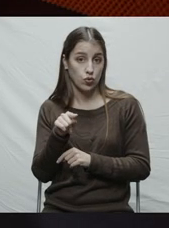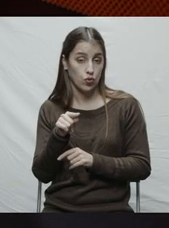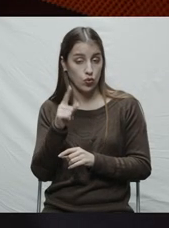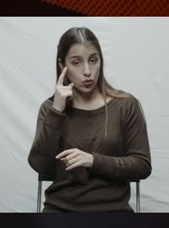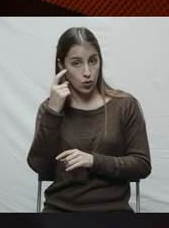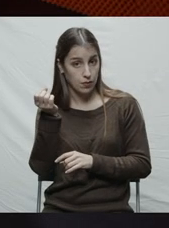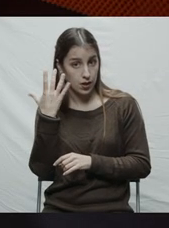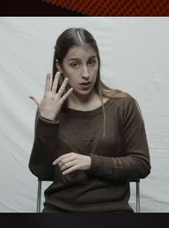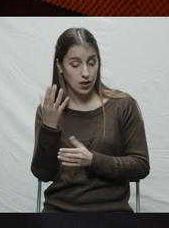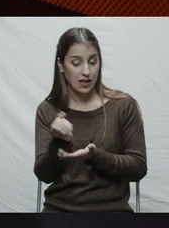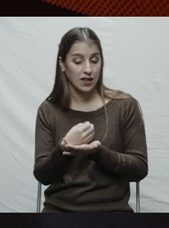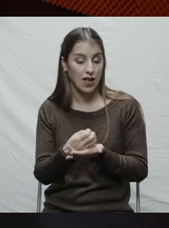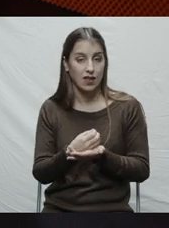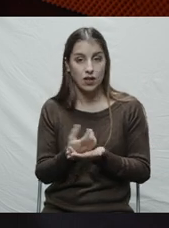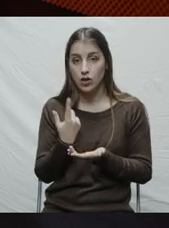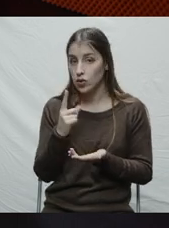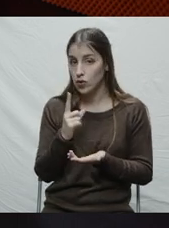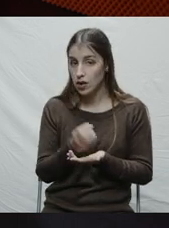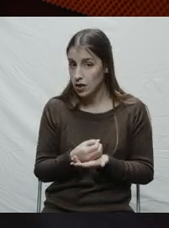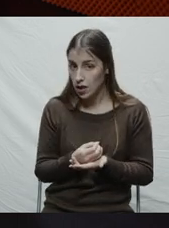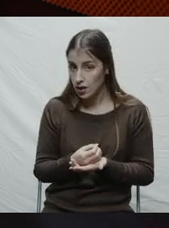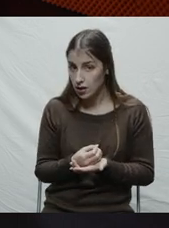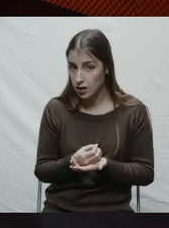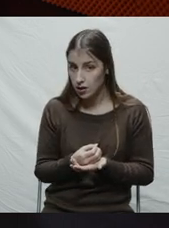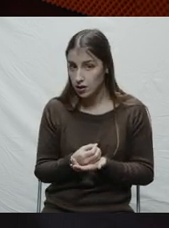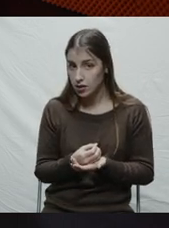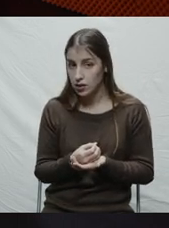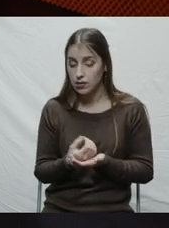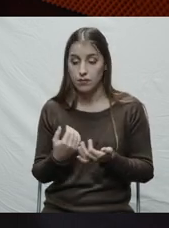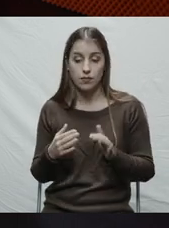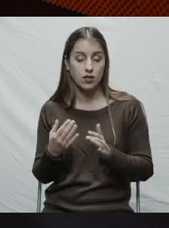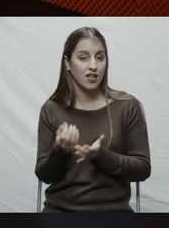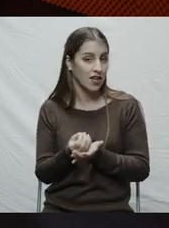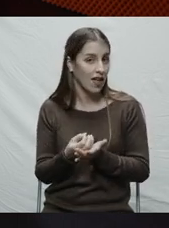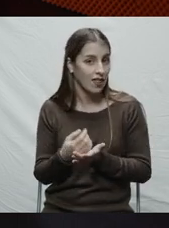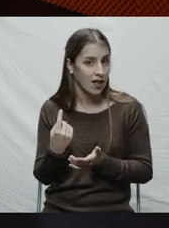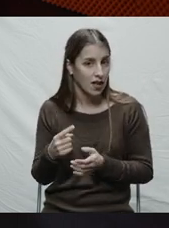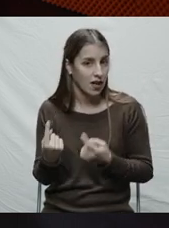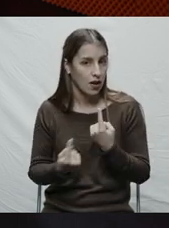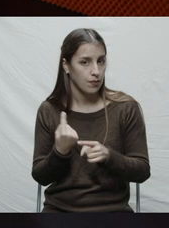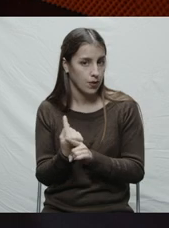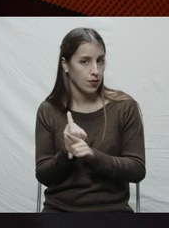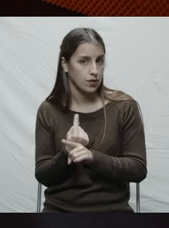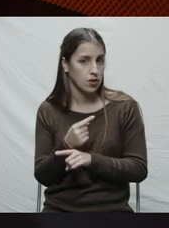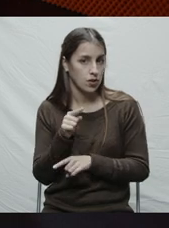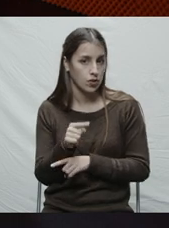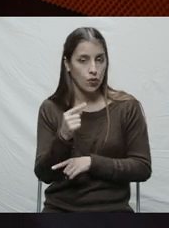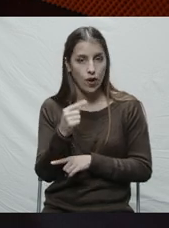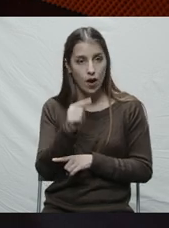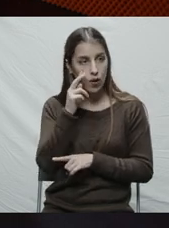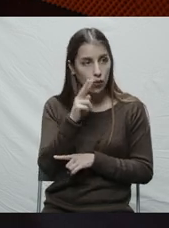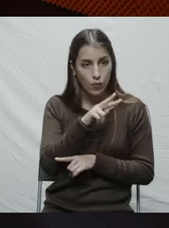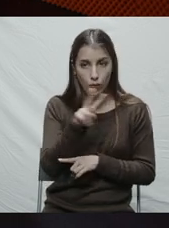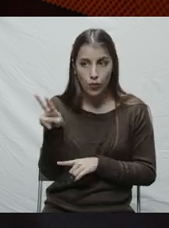Tu compreendes que o nada não é o nada, tu já tens muito, já tens uma postura de corpo, já tens uma intencionalidade, já Uma tens uma presença. forma para onde estás a olhar, já